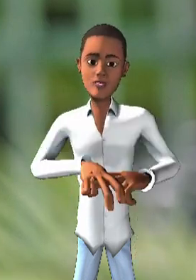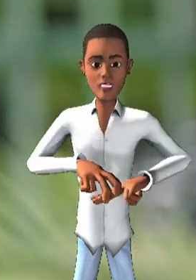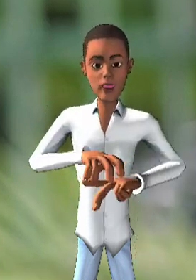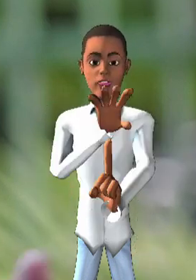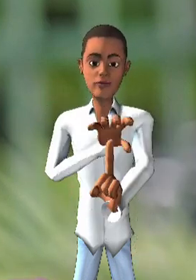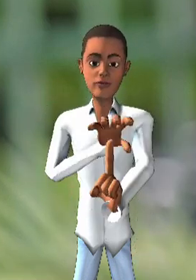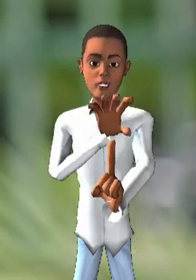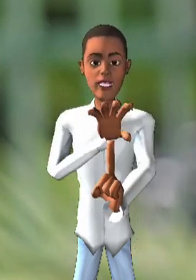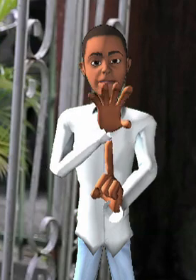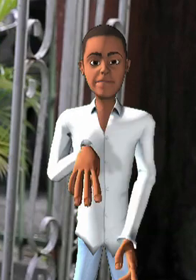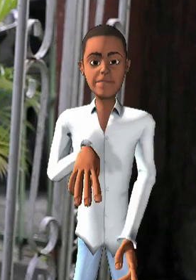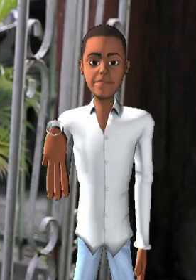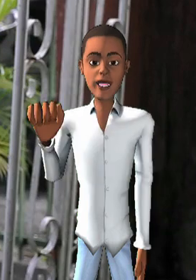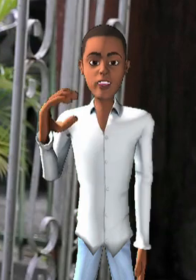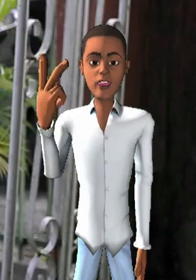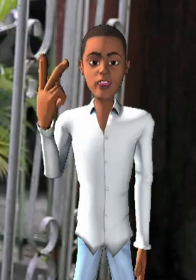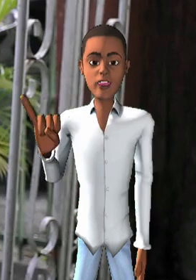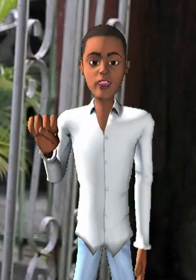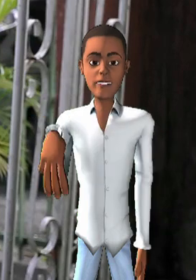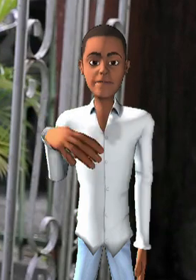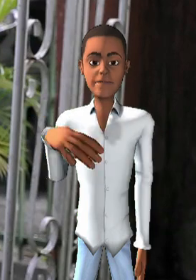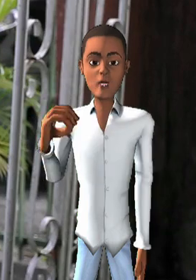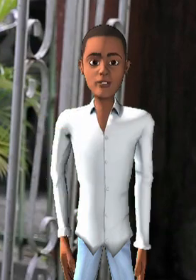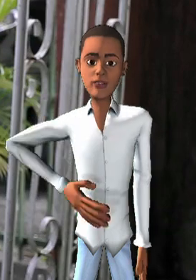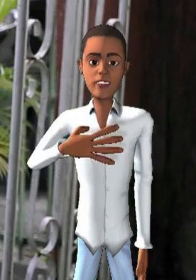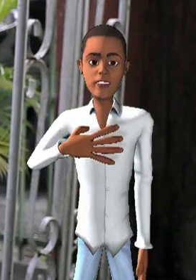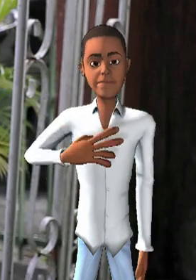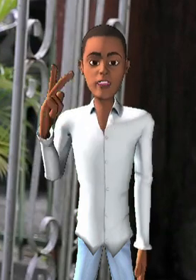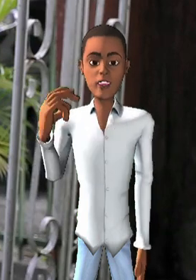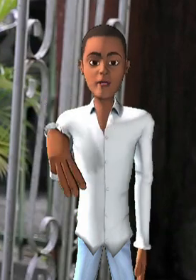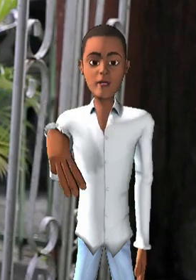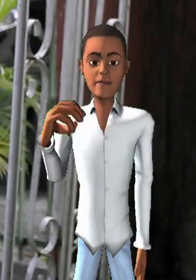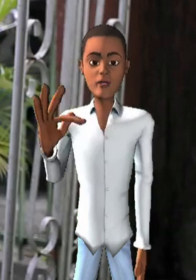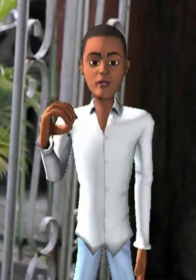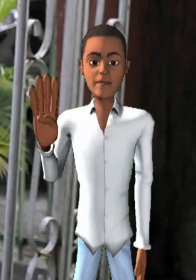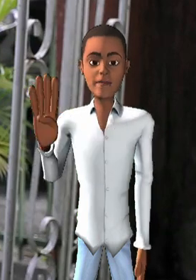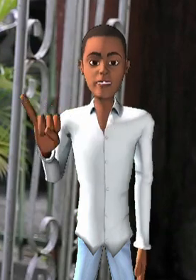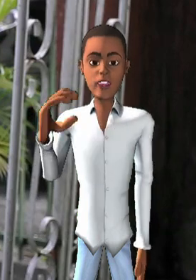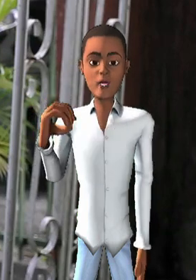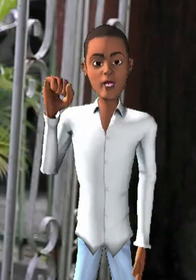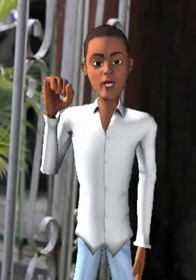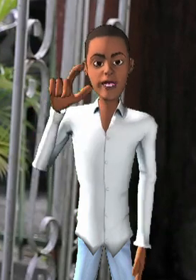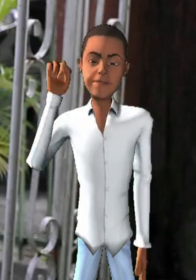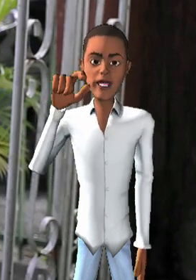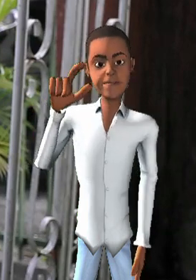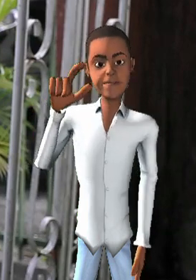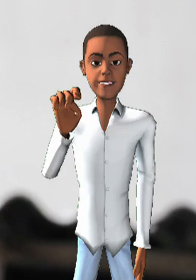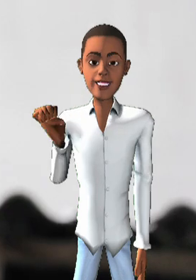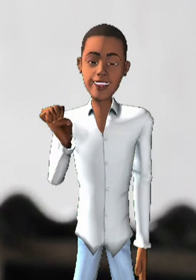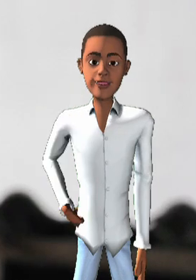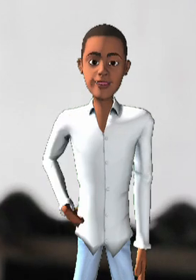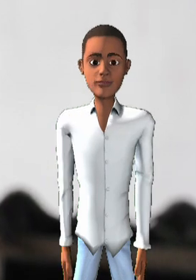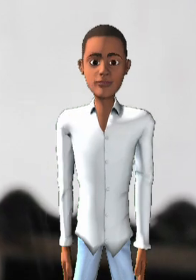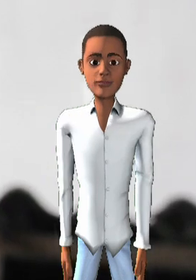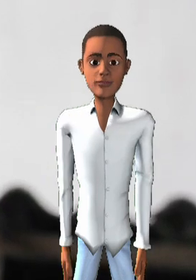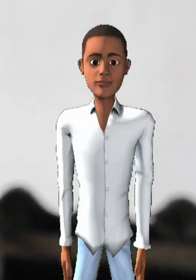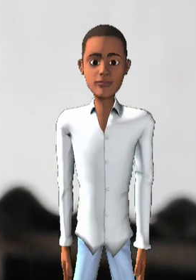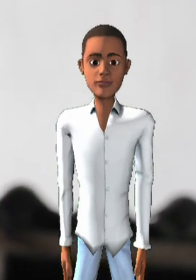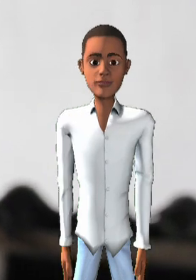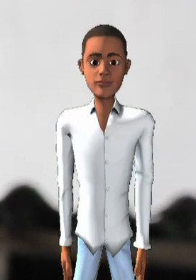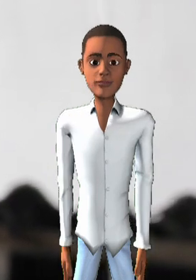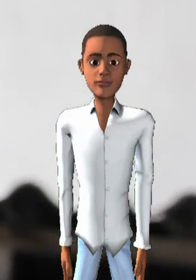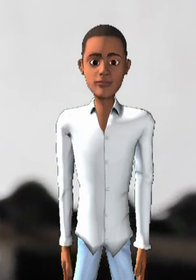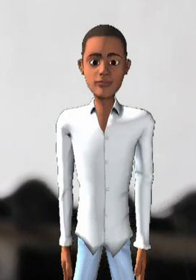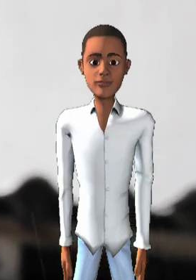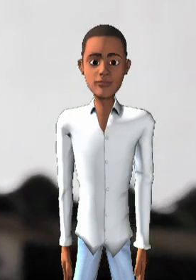que aquilo que eles faziam era uma reprodução do machismo, era homofobia, né, e quanto aquilo era prejudicial a eles.